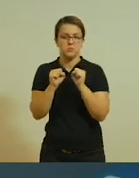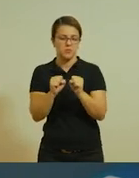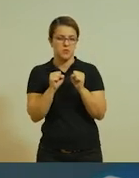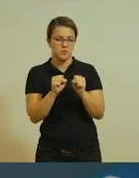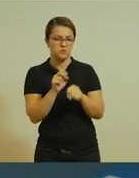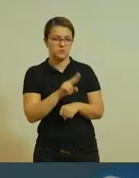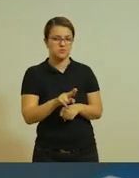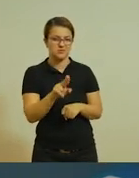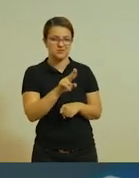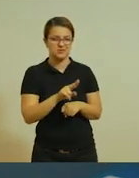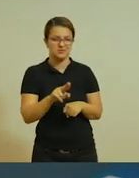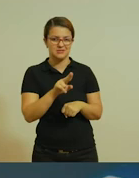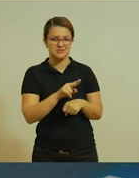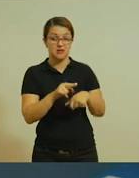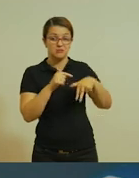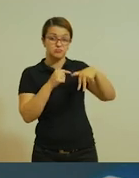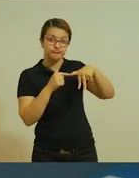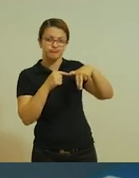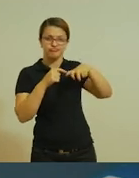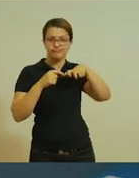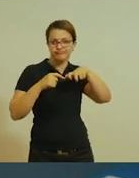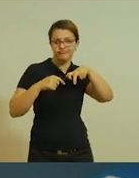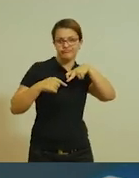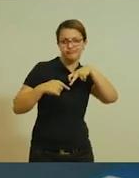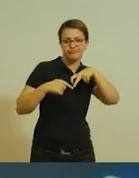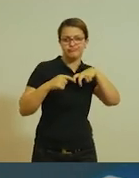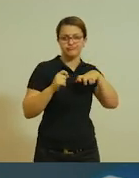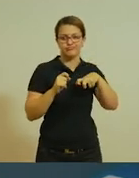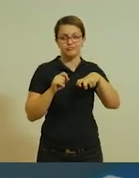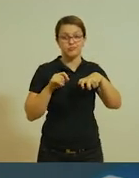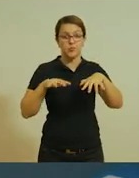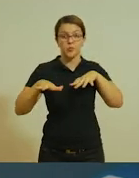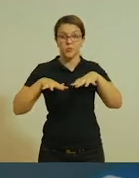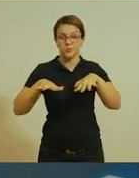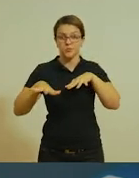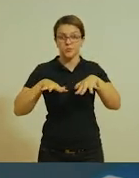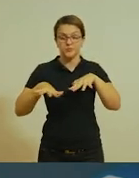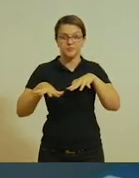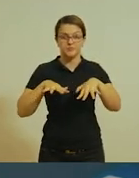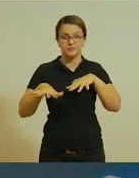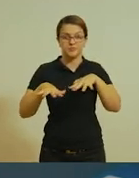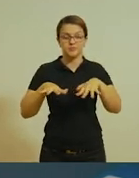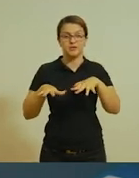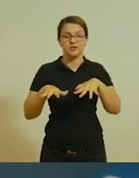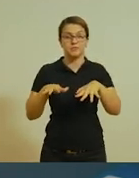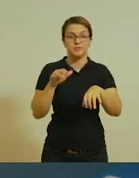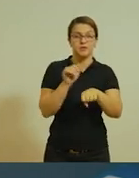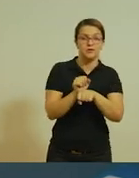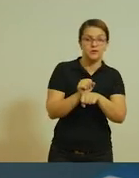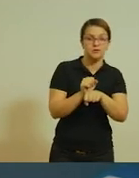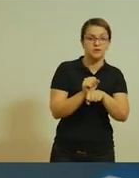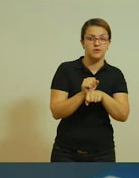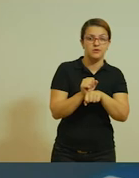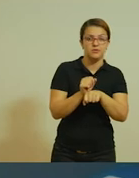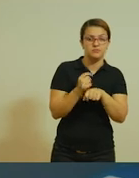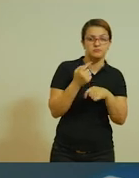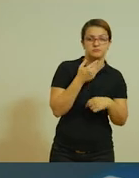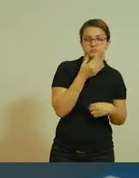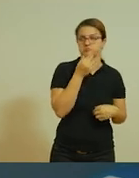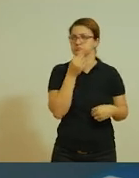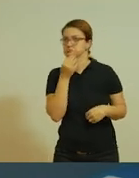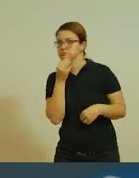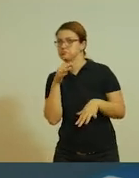também usar esses bonequinhos de palitinhos com alguns movimentos corporais. À medida que a música parar, ela